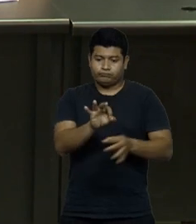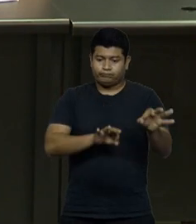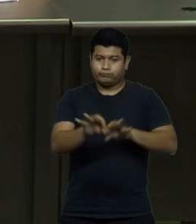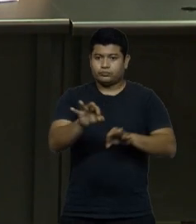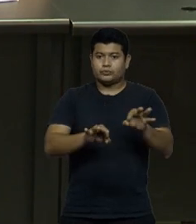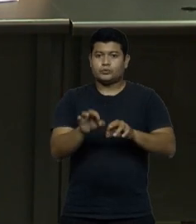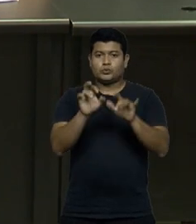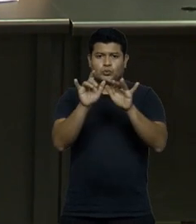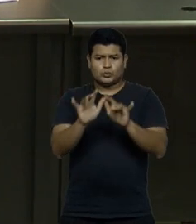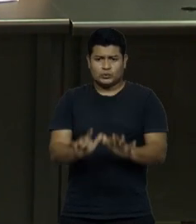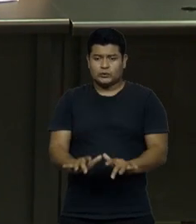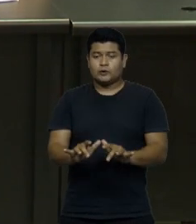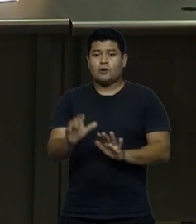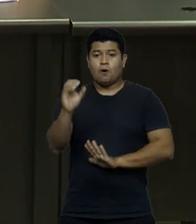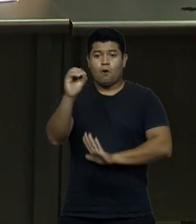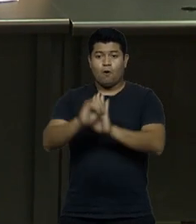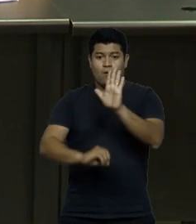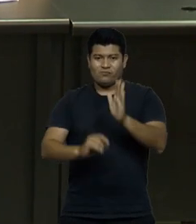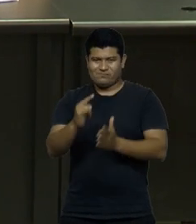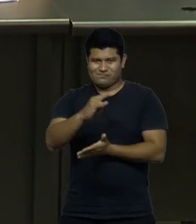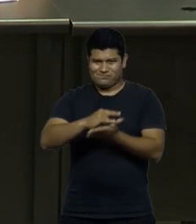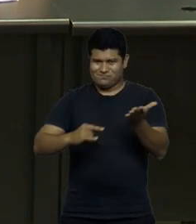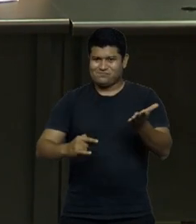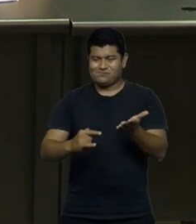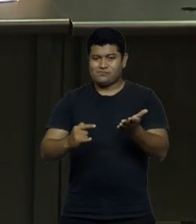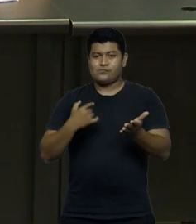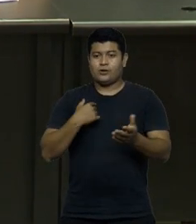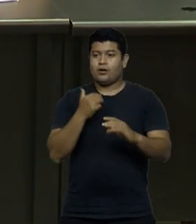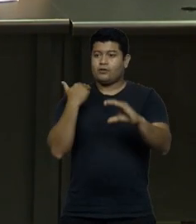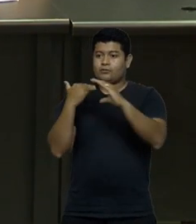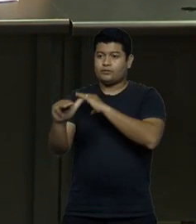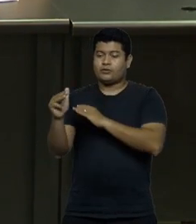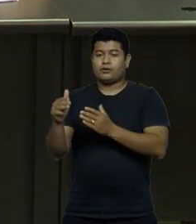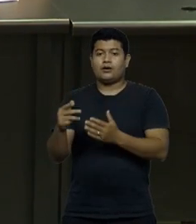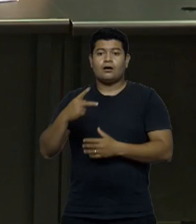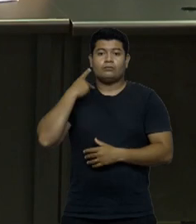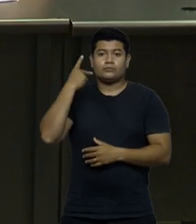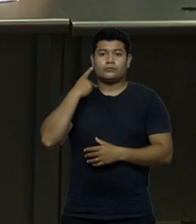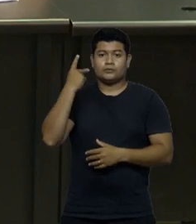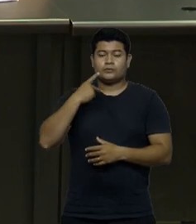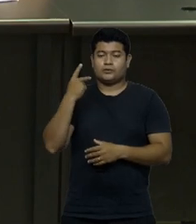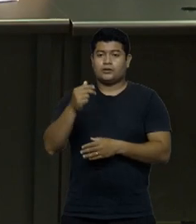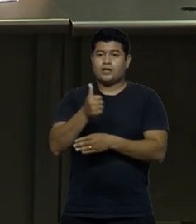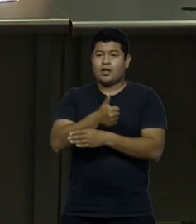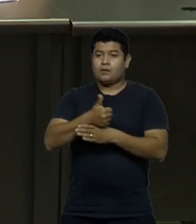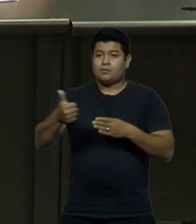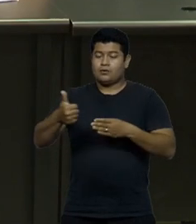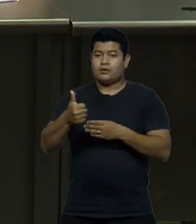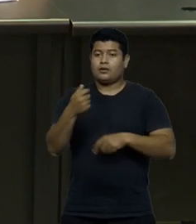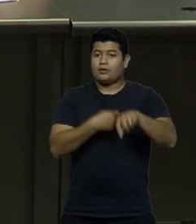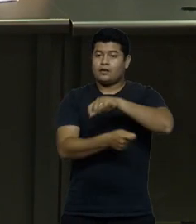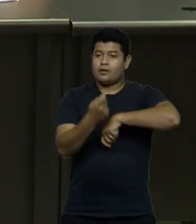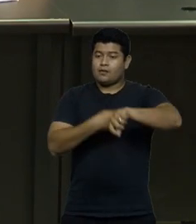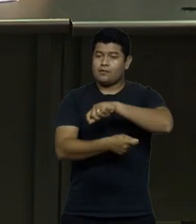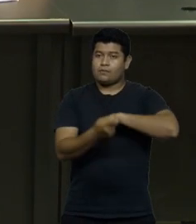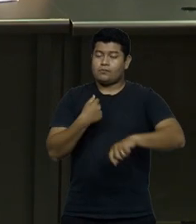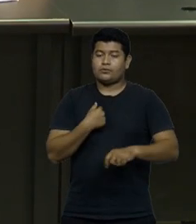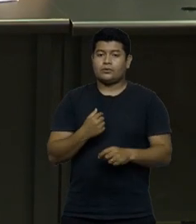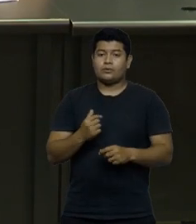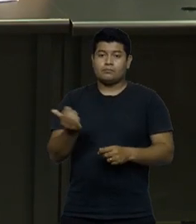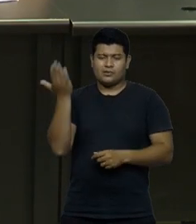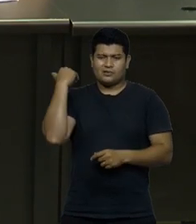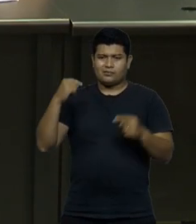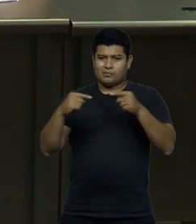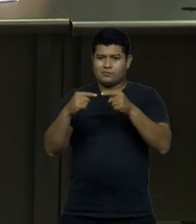documento oficial nós vamos remeter a promotoria a vara da moralidade administrativa eu havia combinado isso ontem